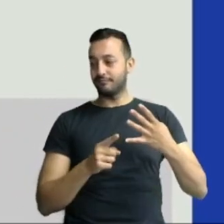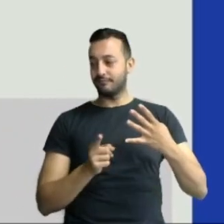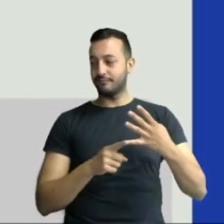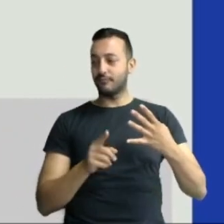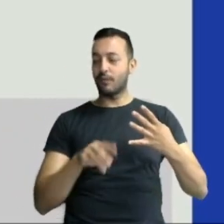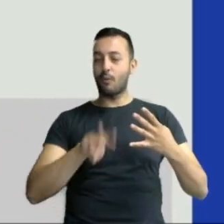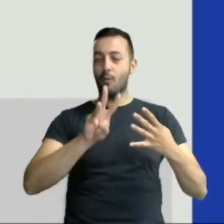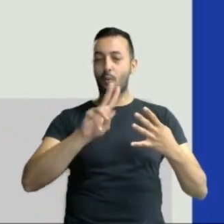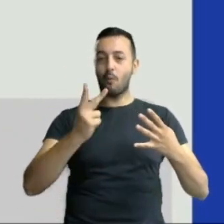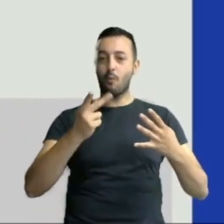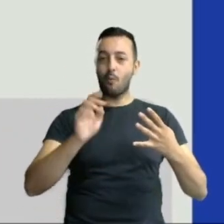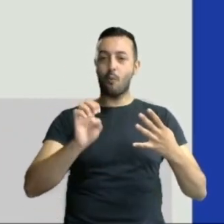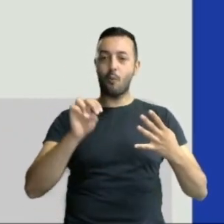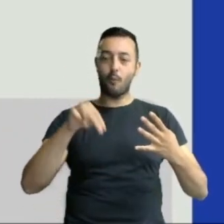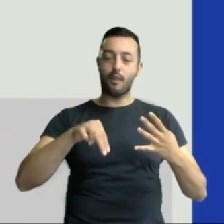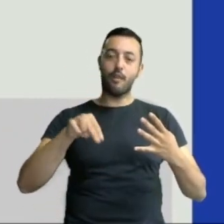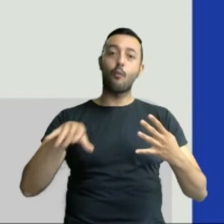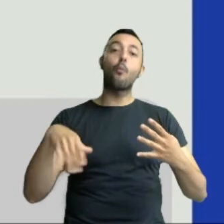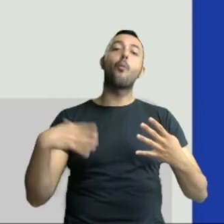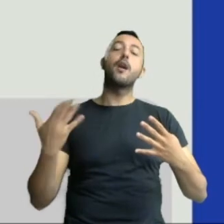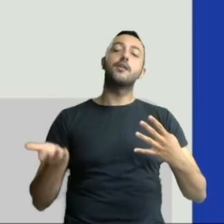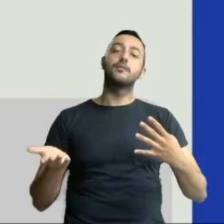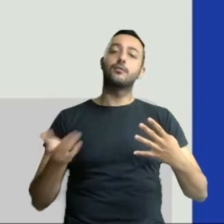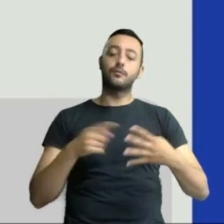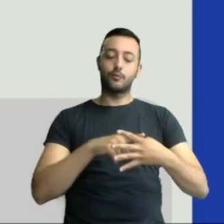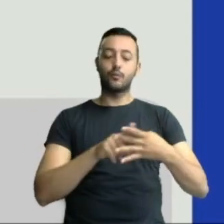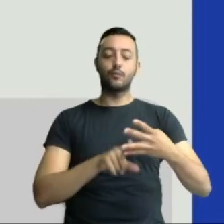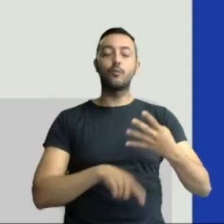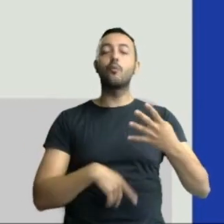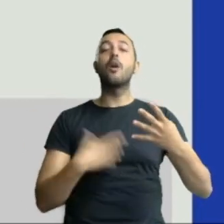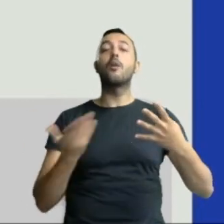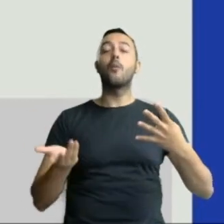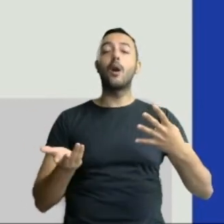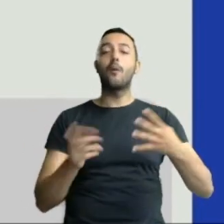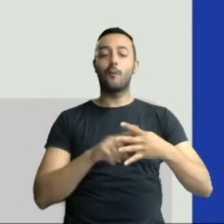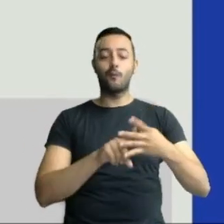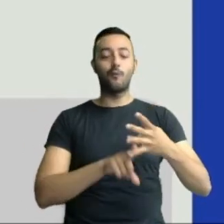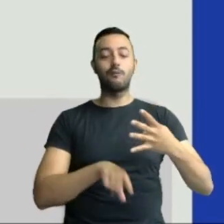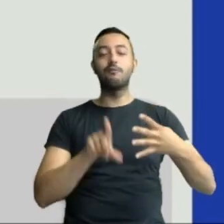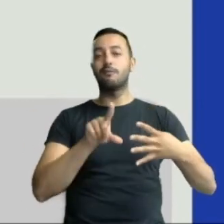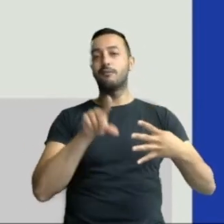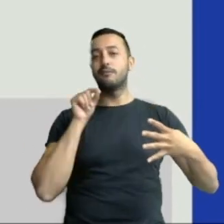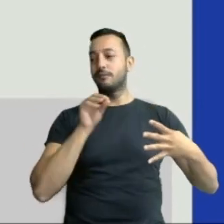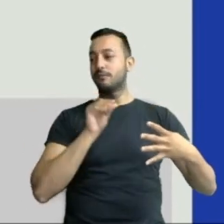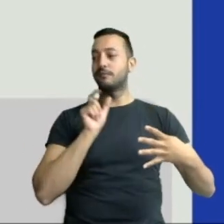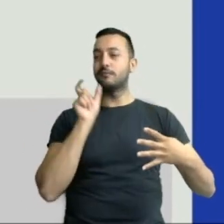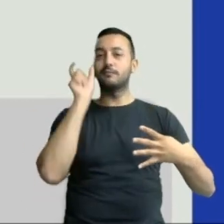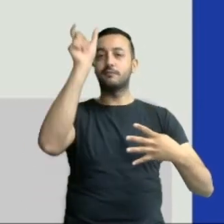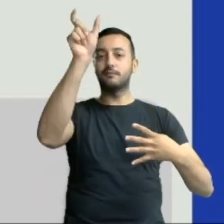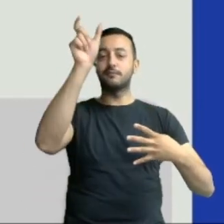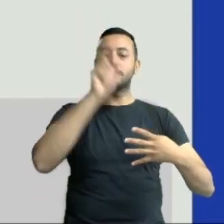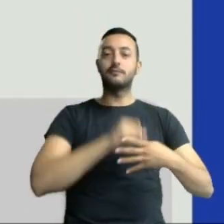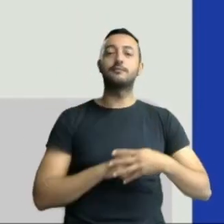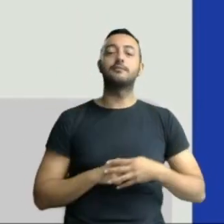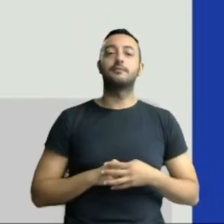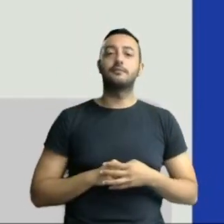quando. E aí é o quê? É qual, é como ou quando.